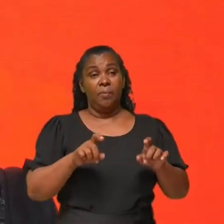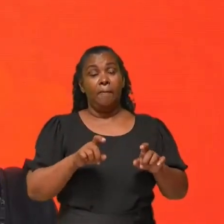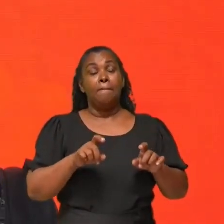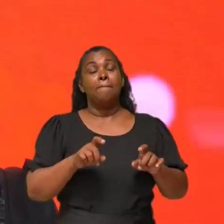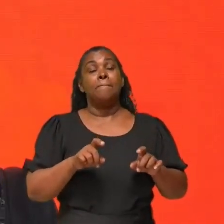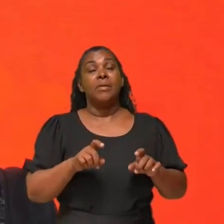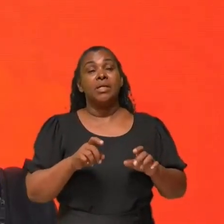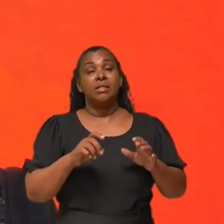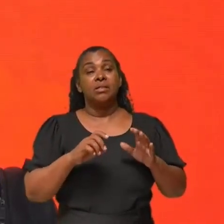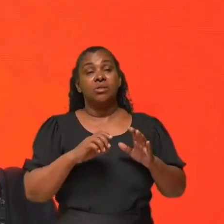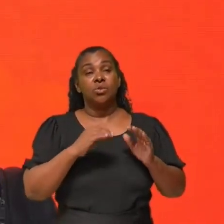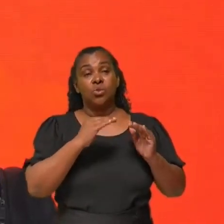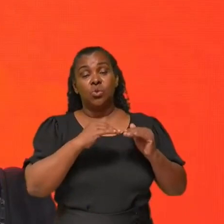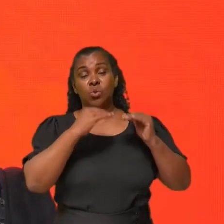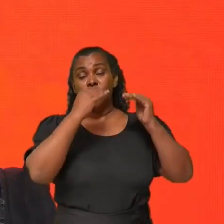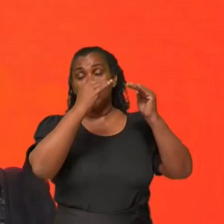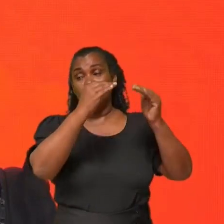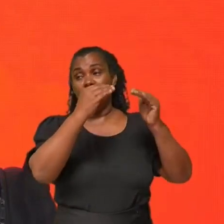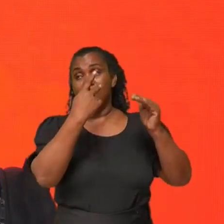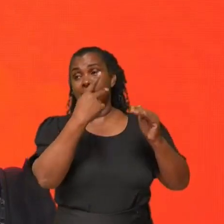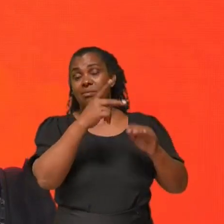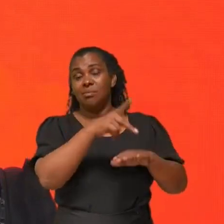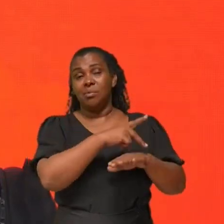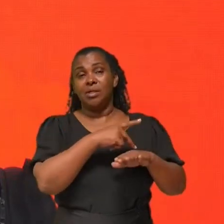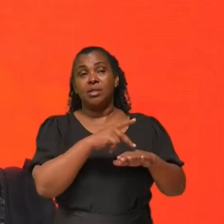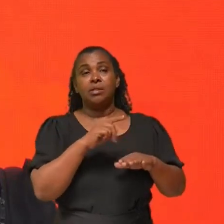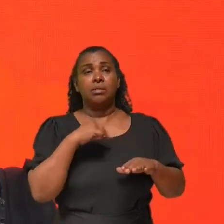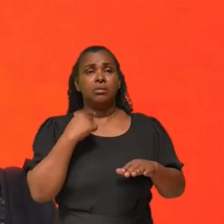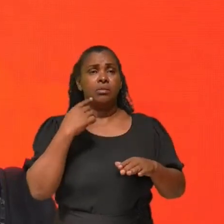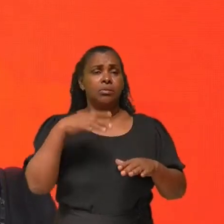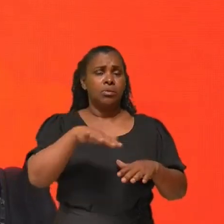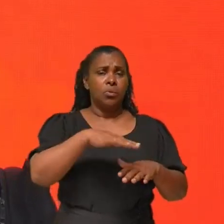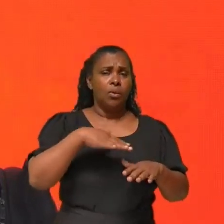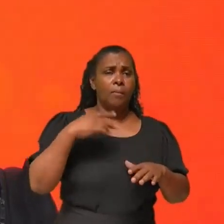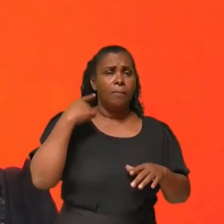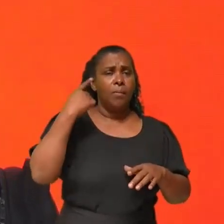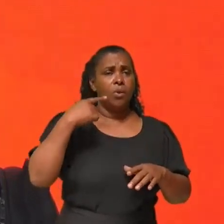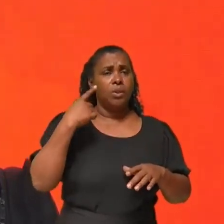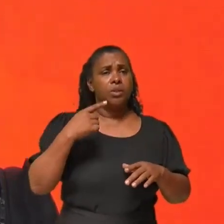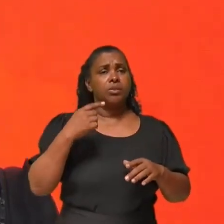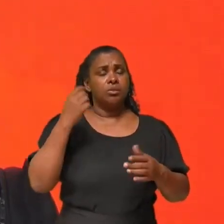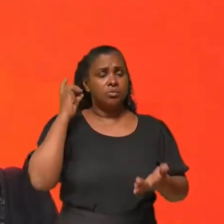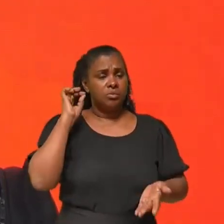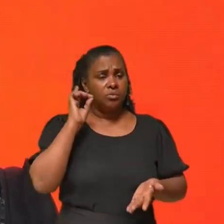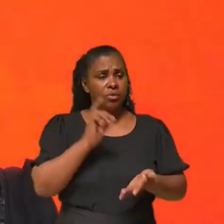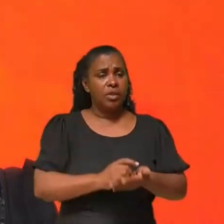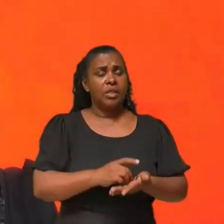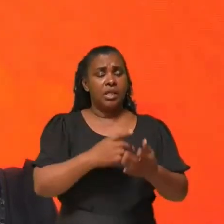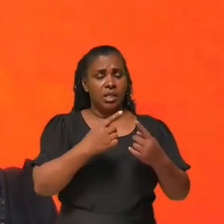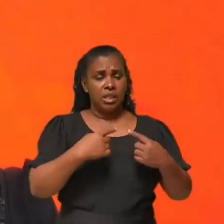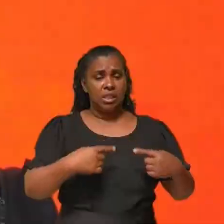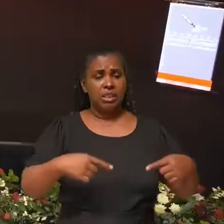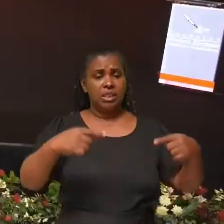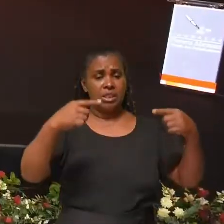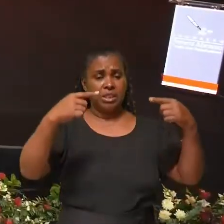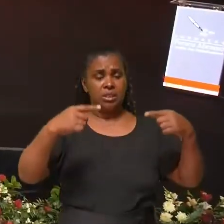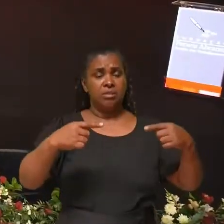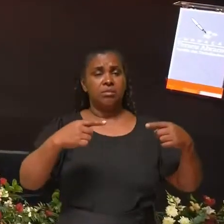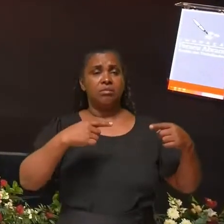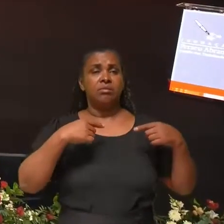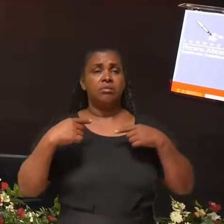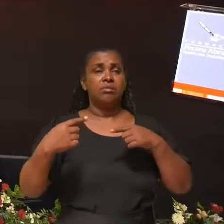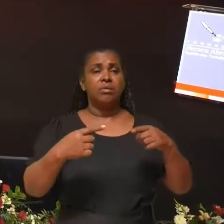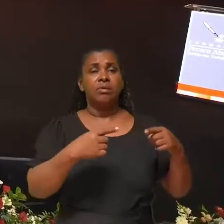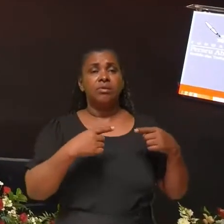nós não temos um ambiente político que nos permita, de fato, travar esse debate e fazer essa discussão. E de maneira